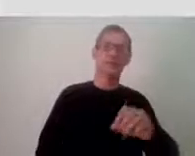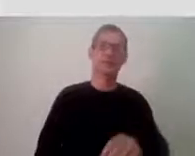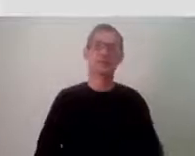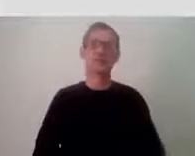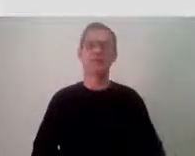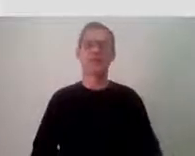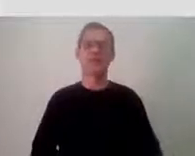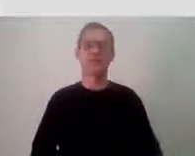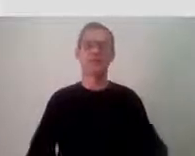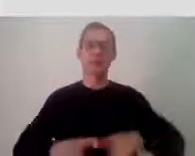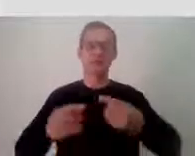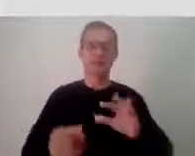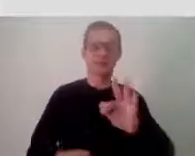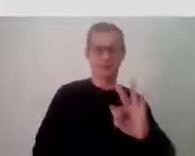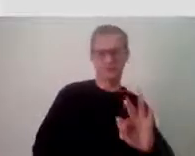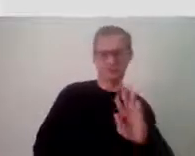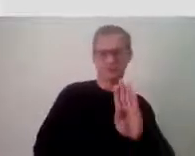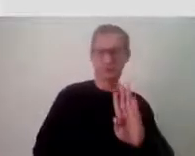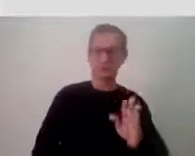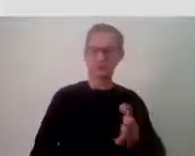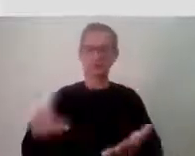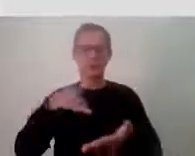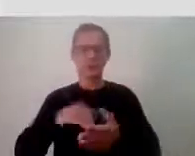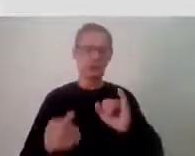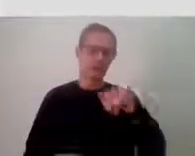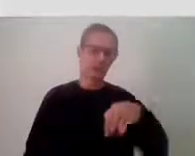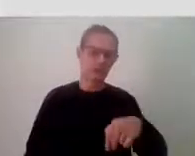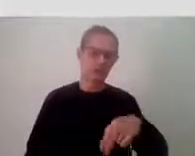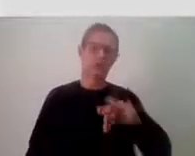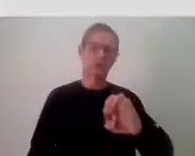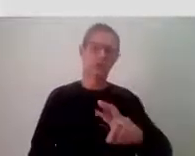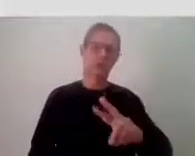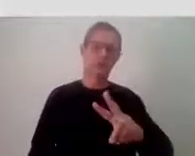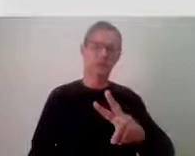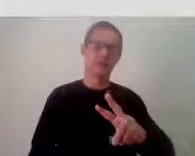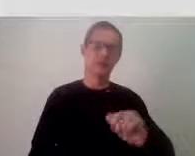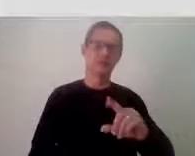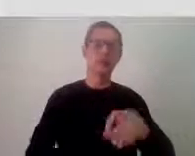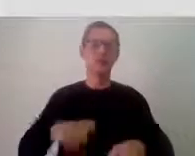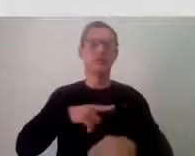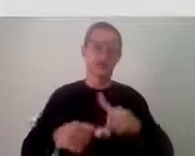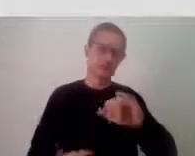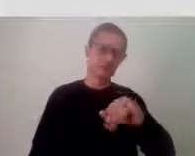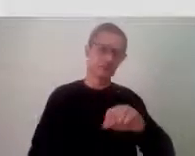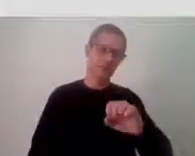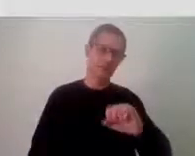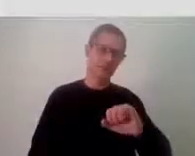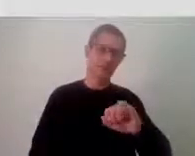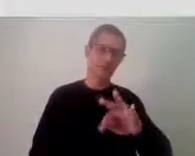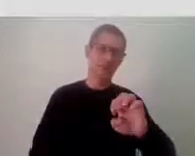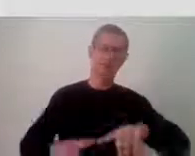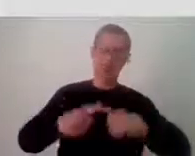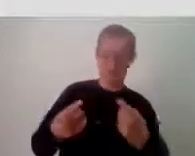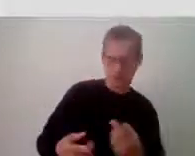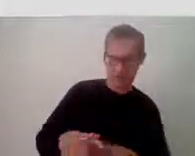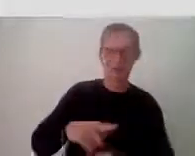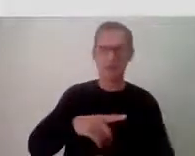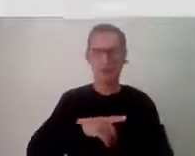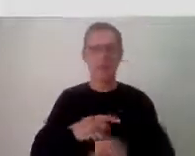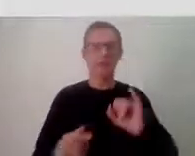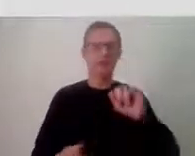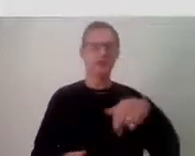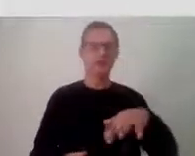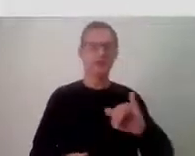seja, naquele intervalo aqui, ela vai ser dada pelo limite, quando n tende ao infinito,